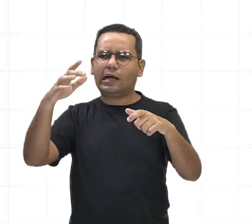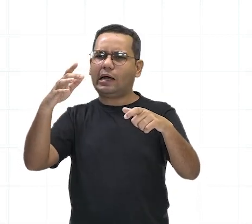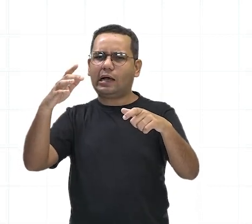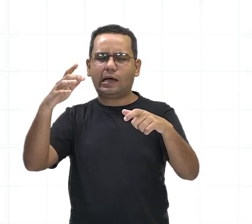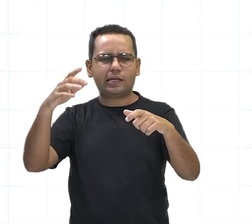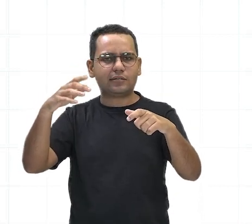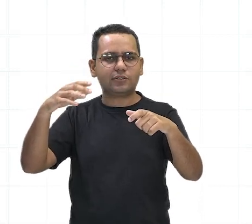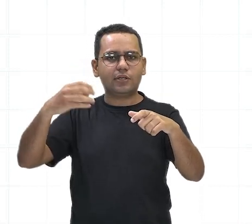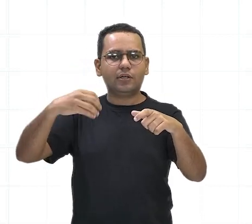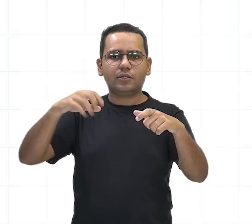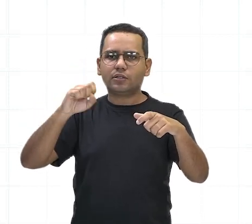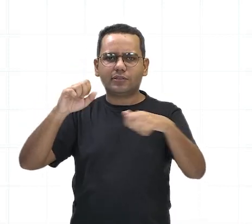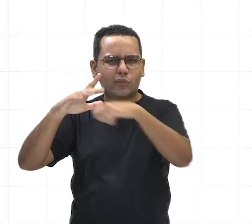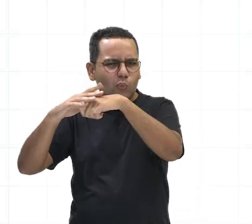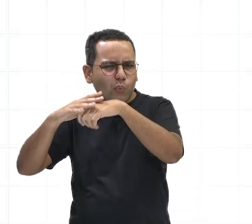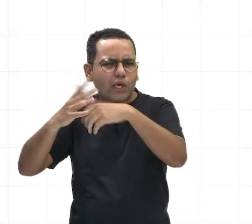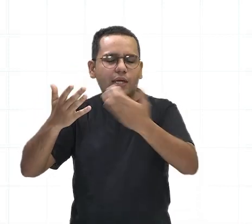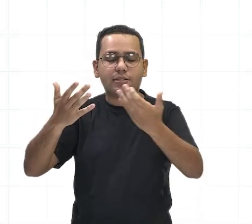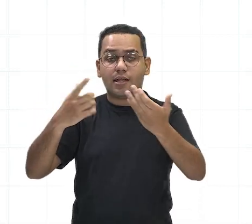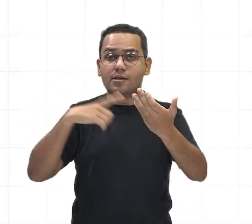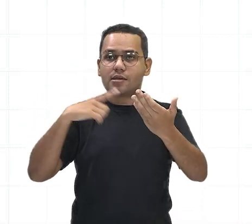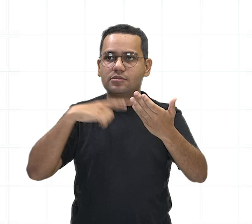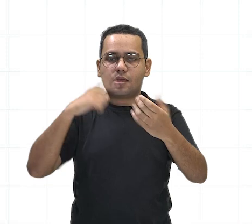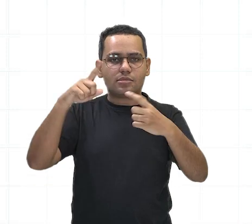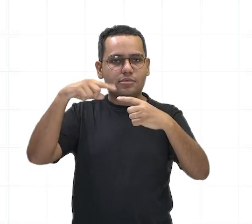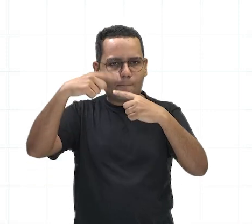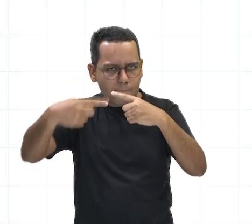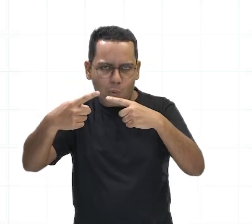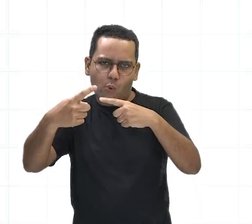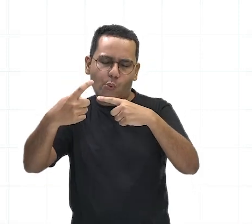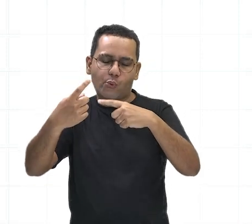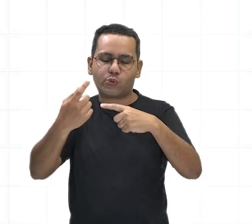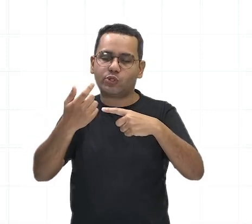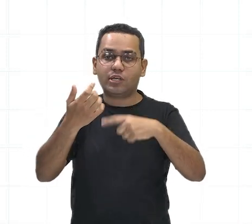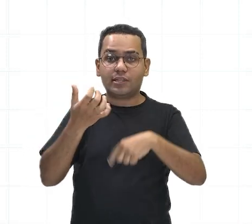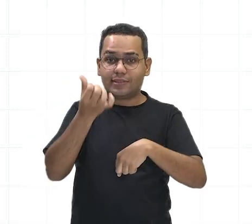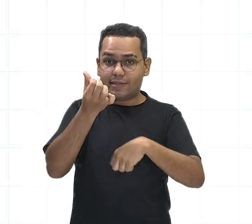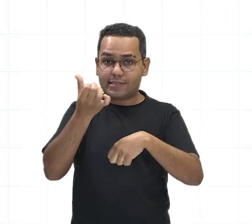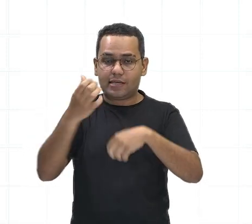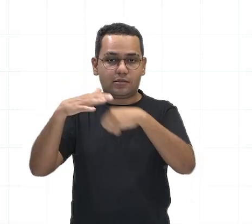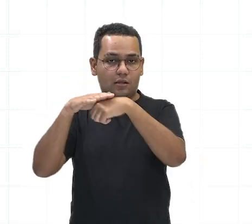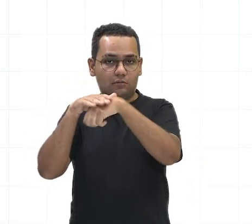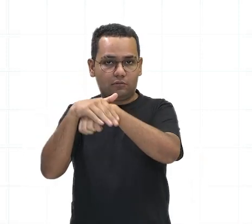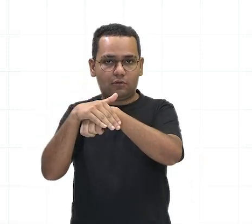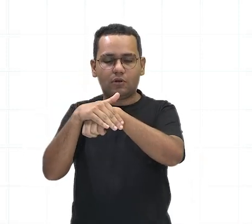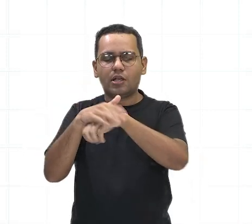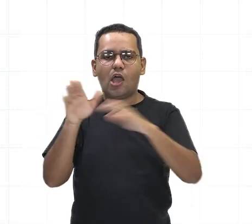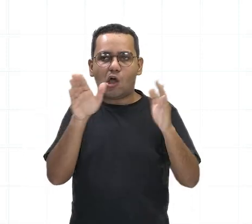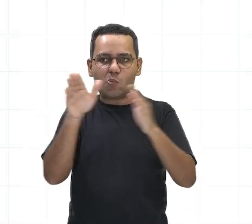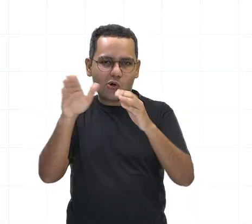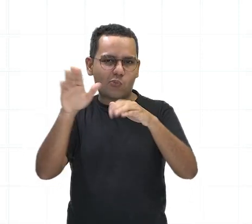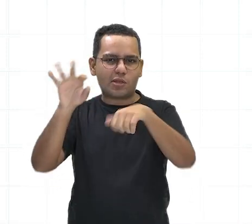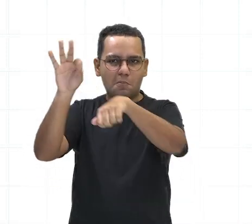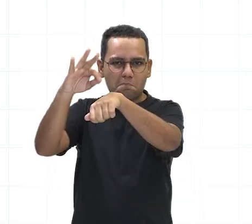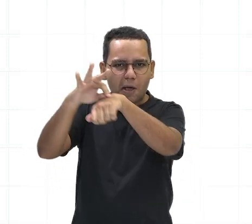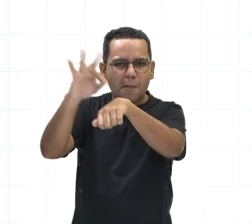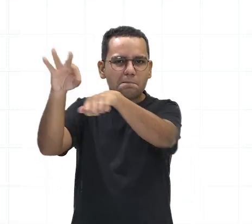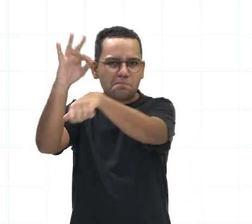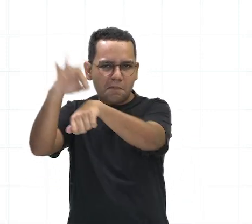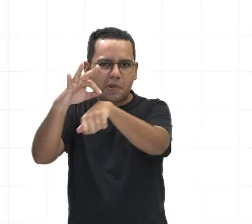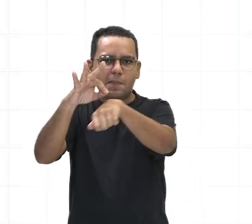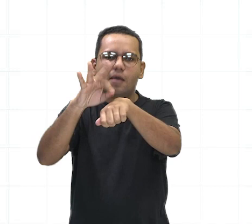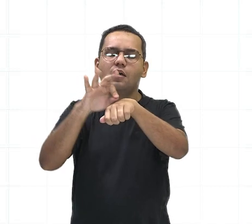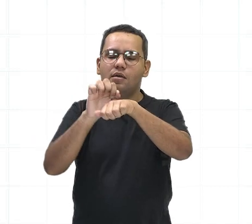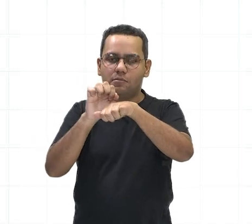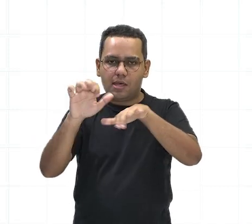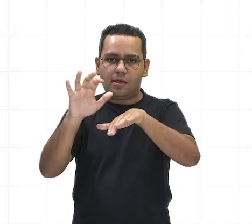do horário das 18 horas, por exemplo, que é justamente um horário ali onde as fêmeas costumam picar as pessoas. Então, como